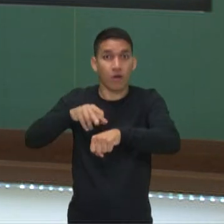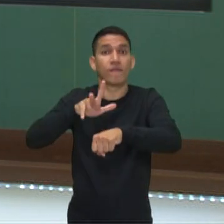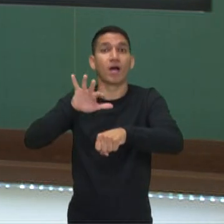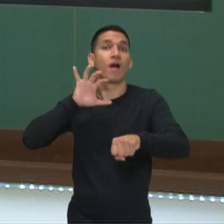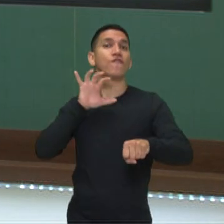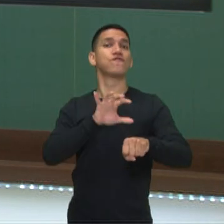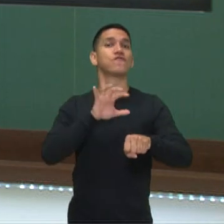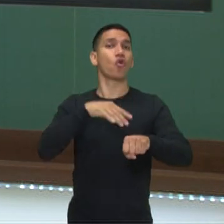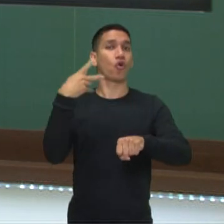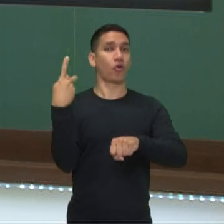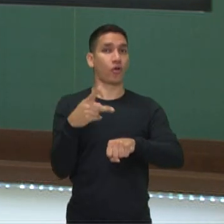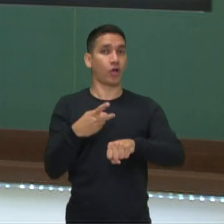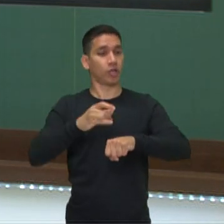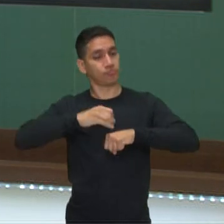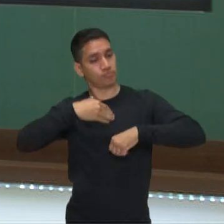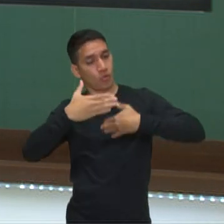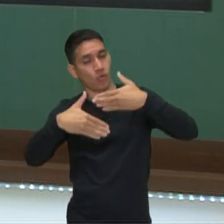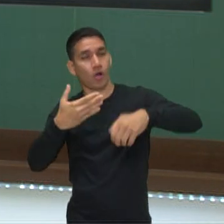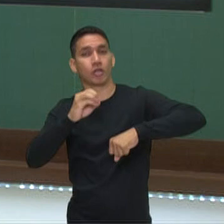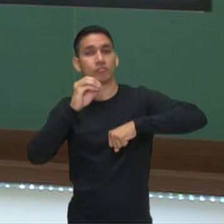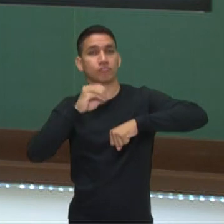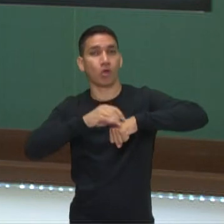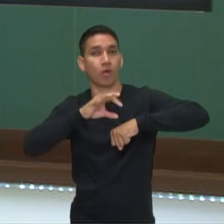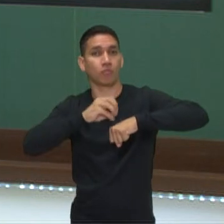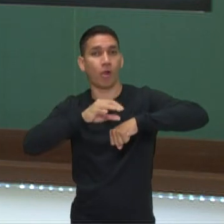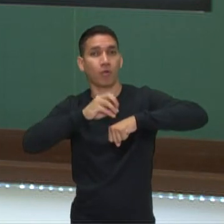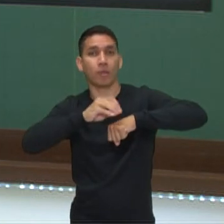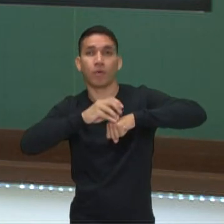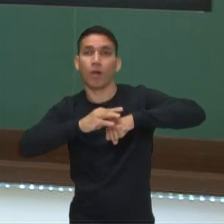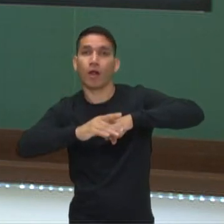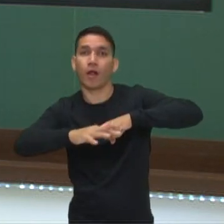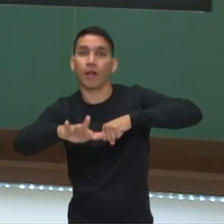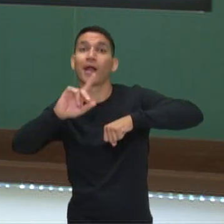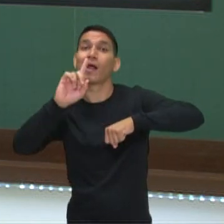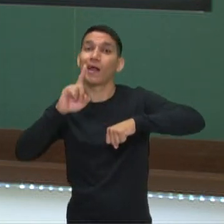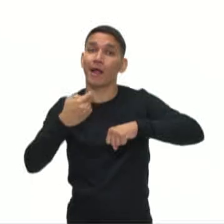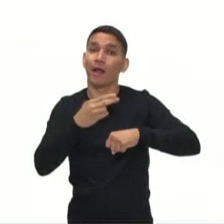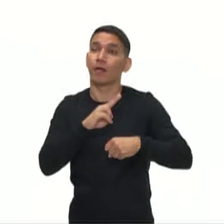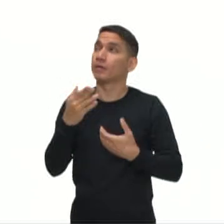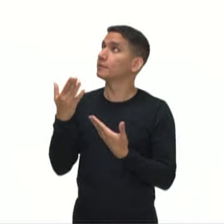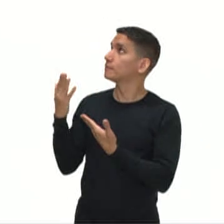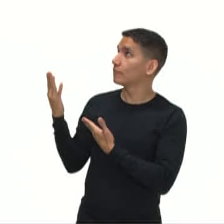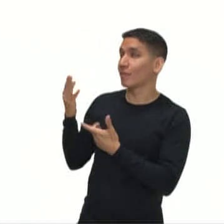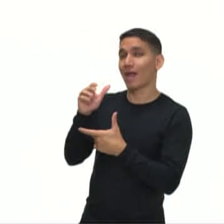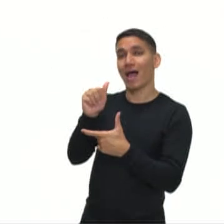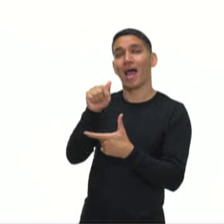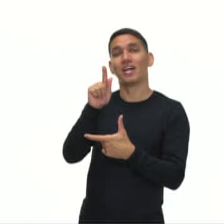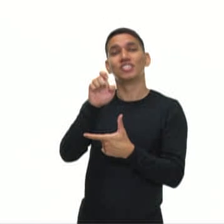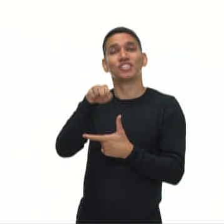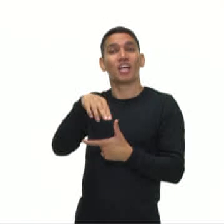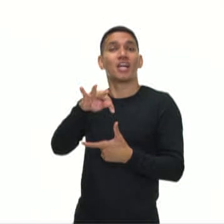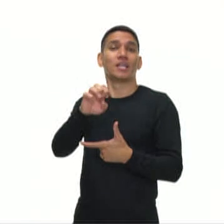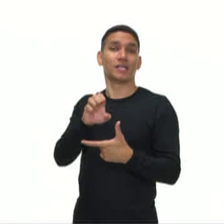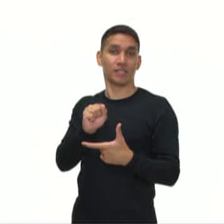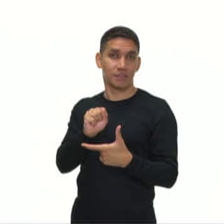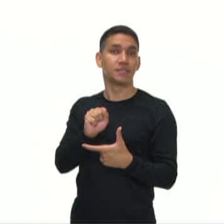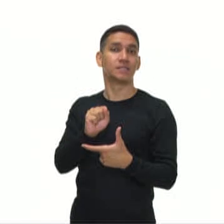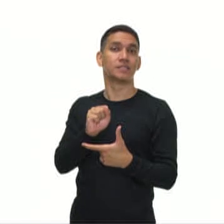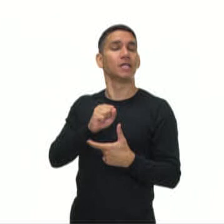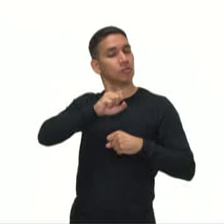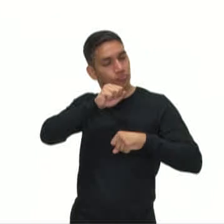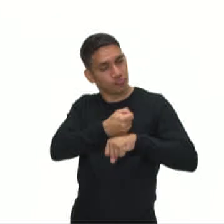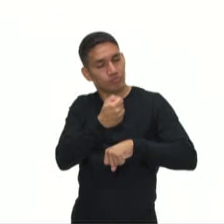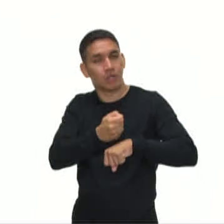vão influenciar nesse processo do intemperismo. Então, nós chamamos eles de agentes do intemperismo, porque eles